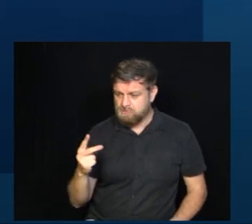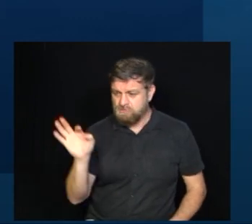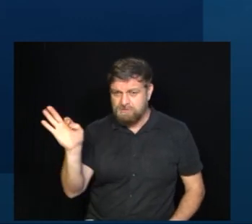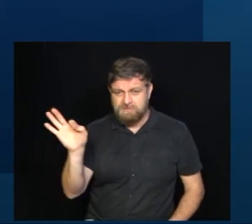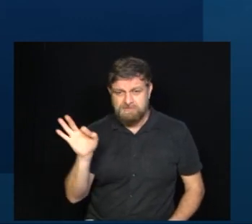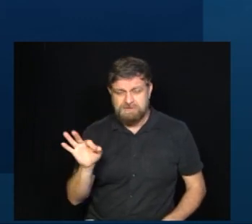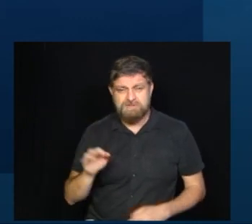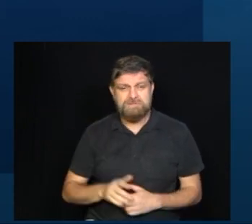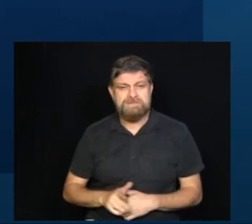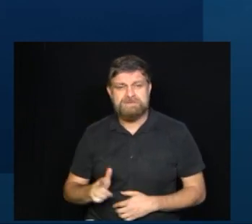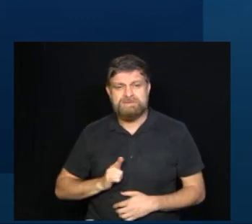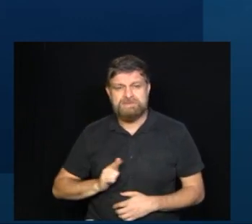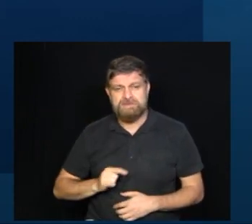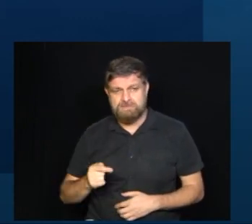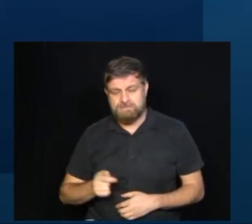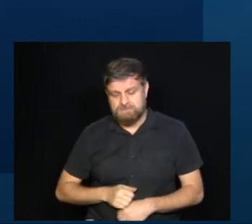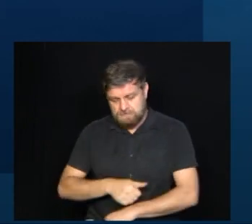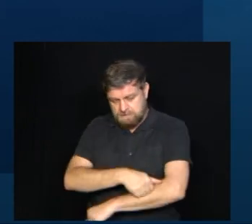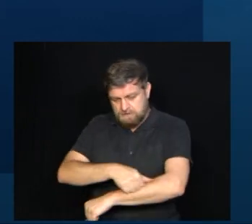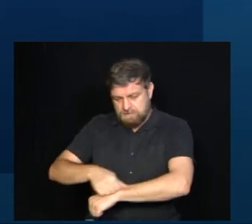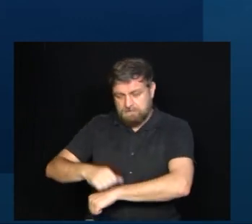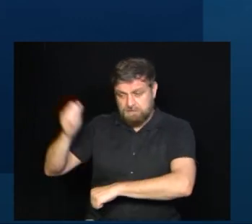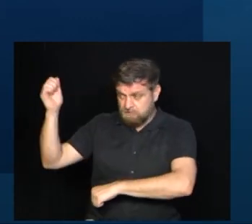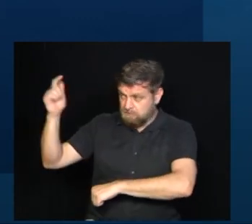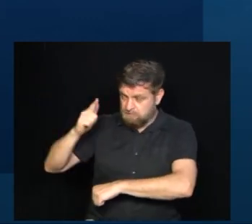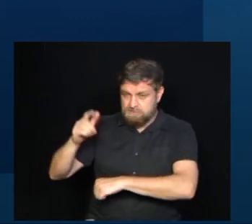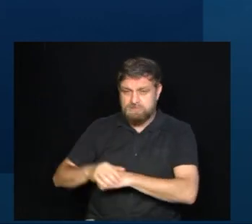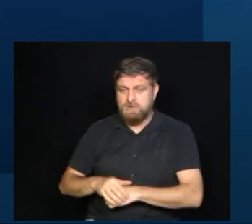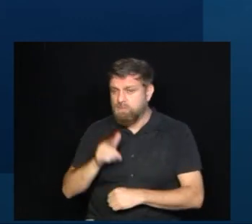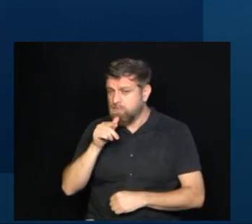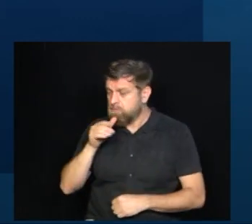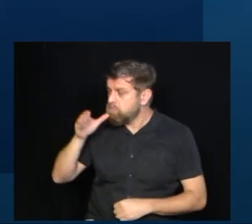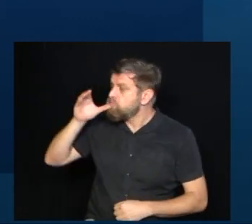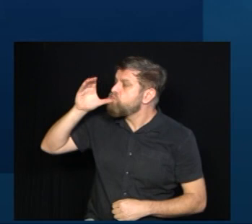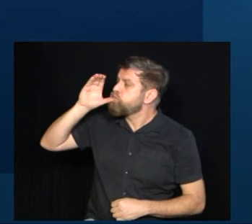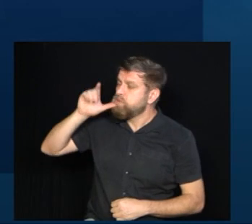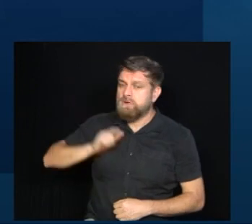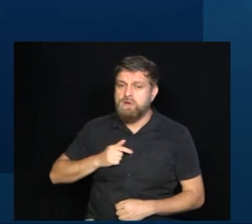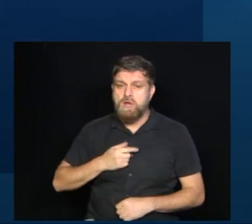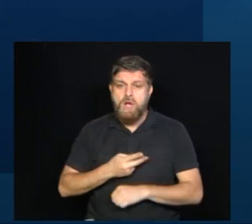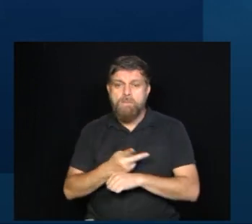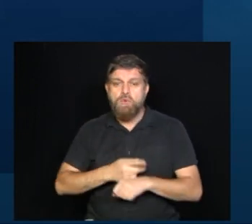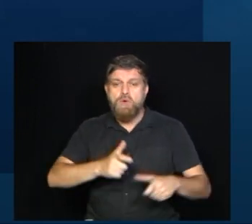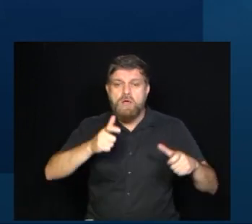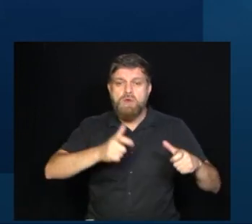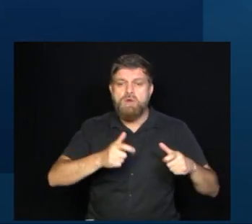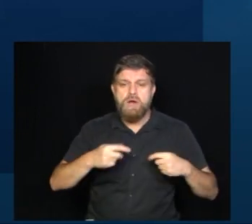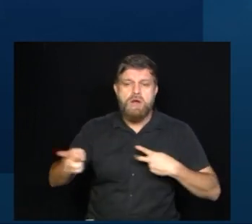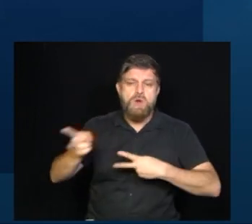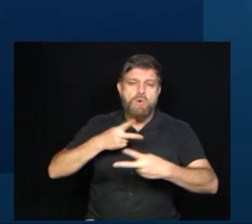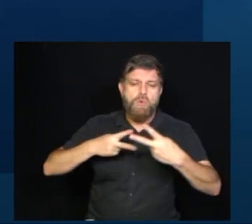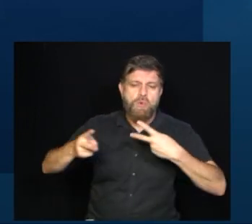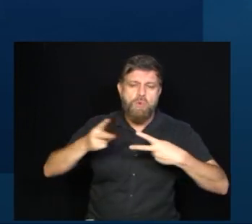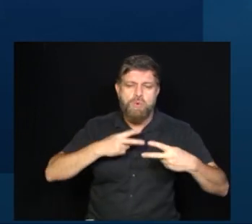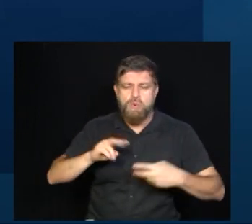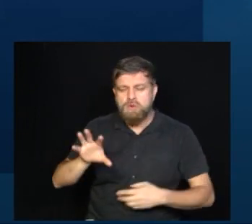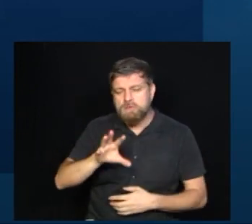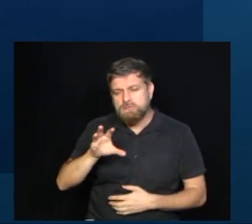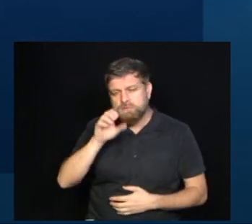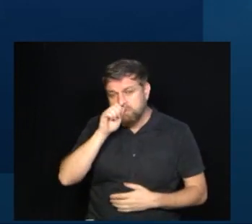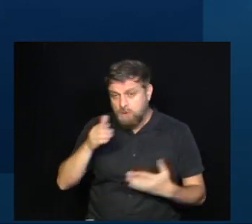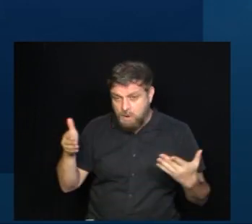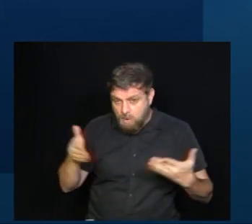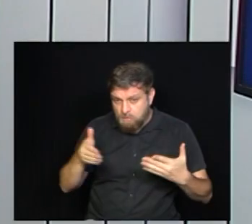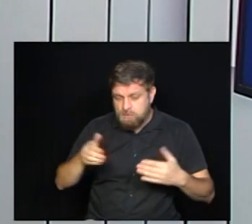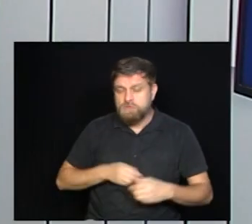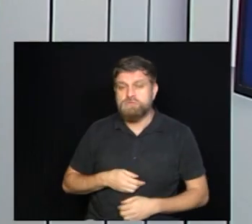37,2%. Então, proteja-se do sol, mantenha-se hidratado e procure locais arejados no dia de hoje. Mas amanhã, com